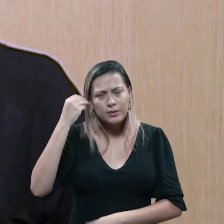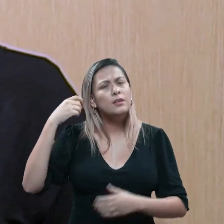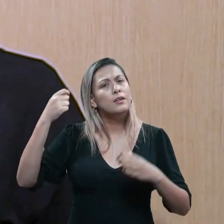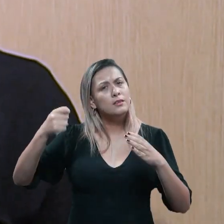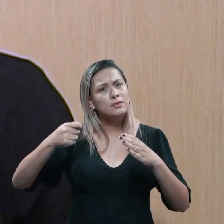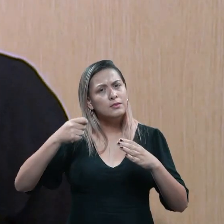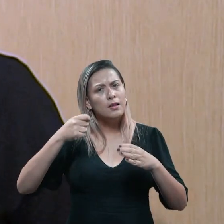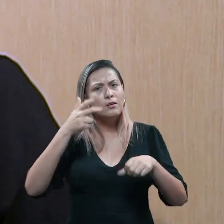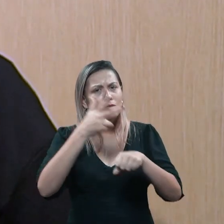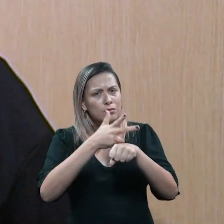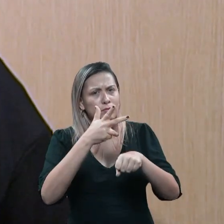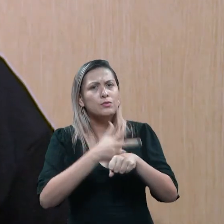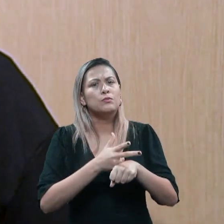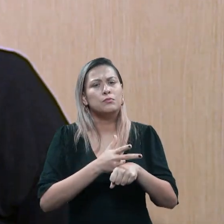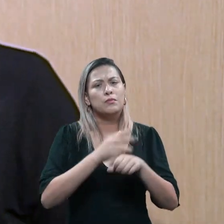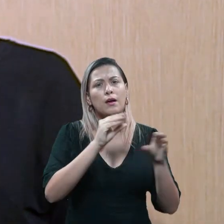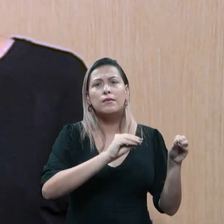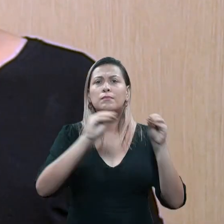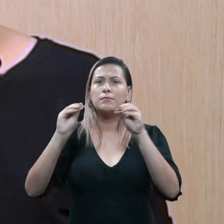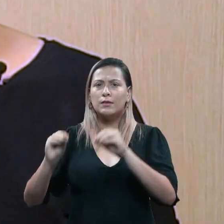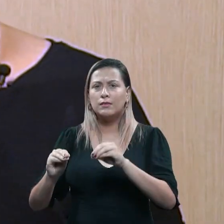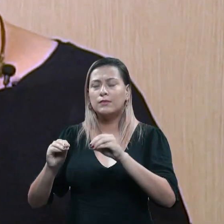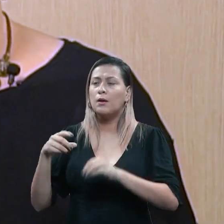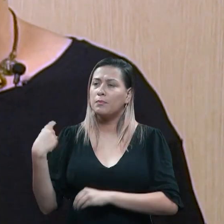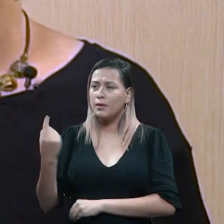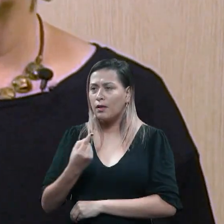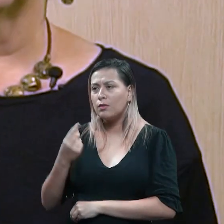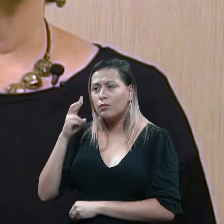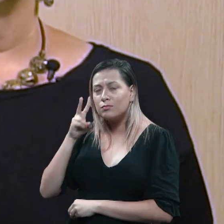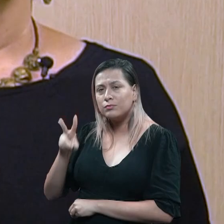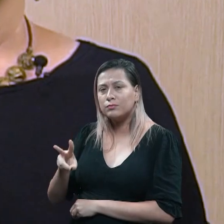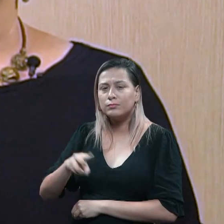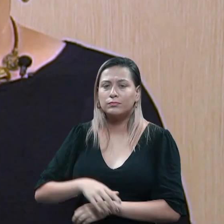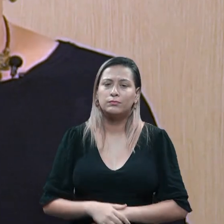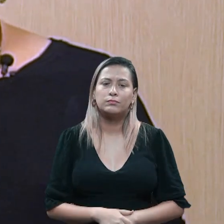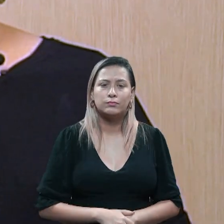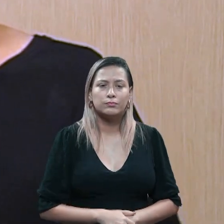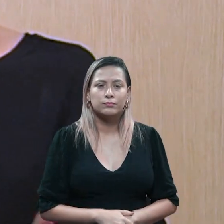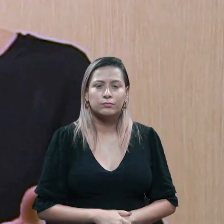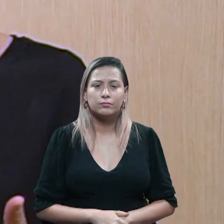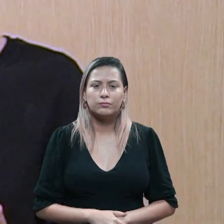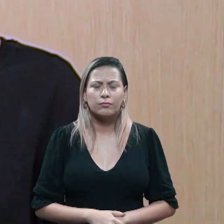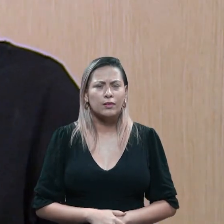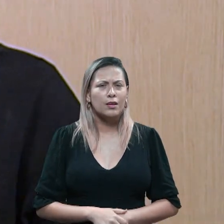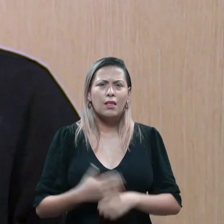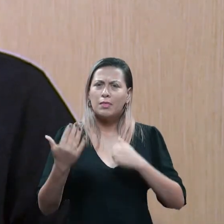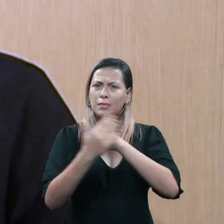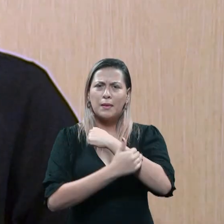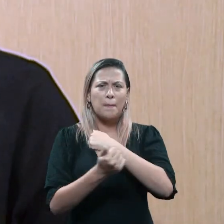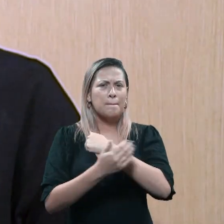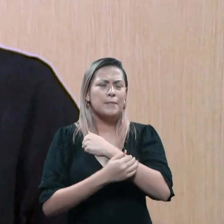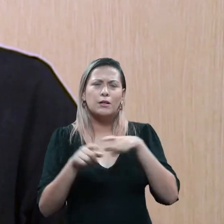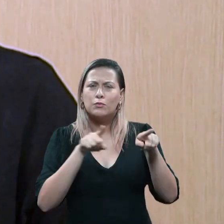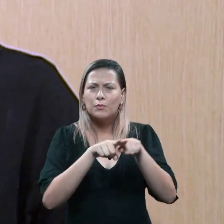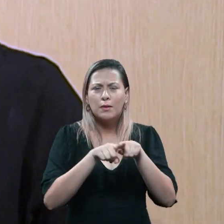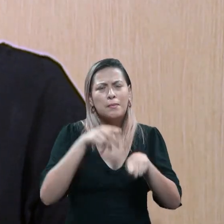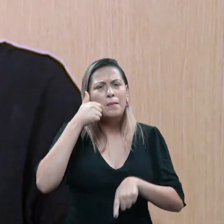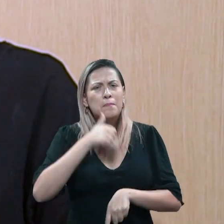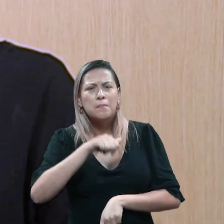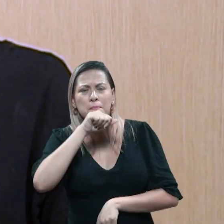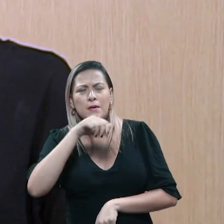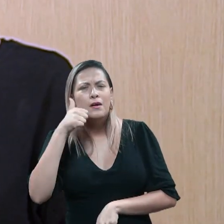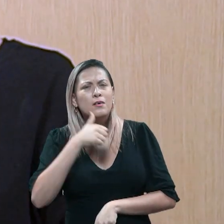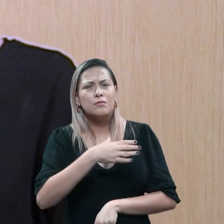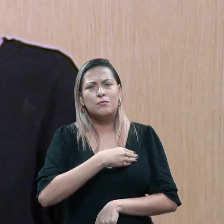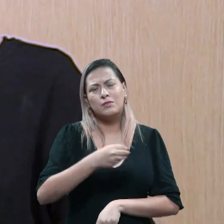esqueça de filmar e mandar o material para nós podermos avaliar. Depile sua irmã, sua mãe,